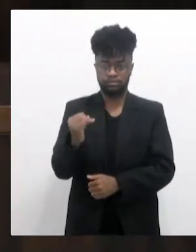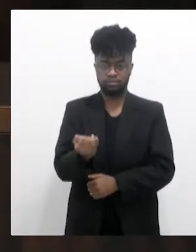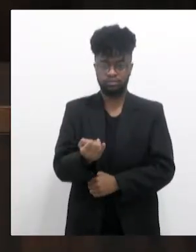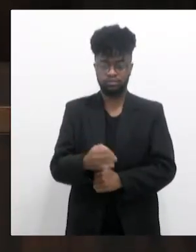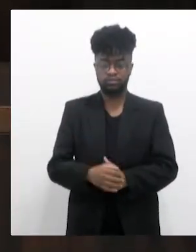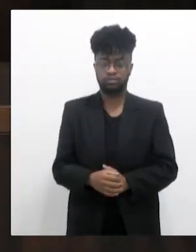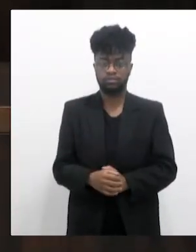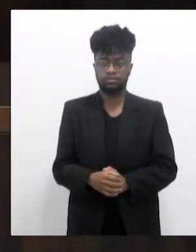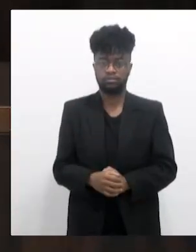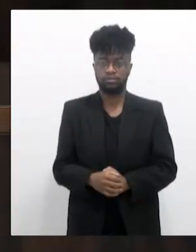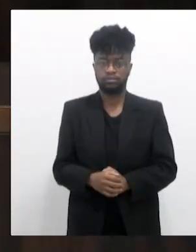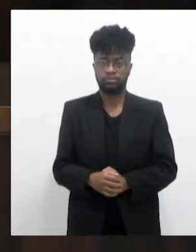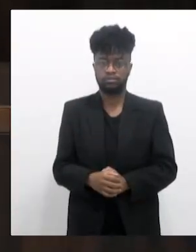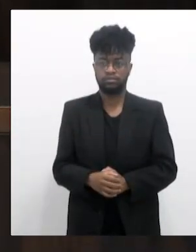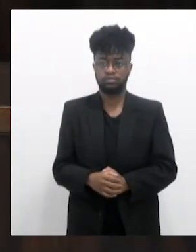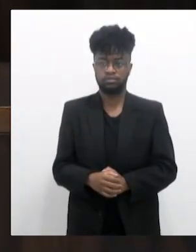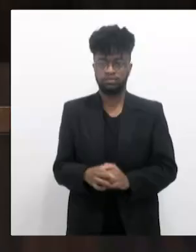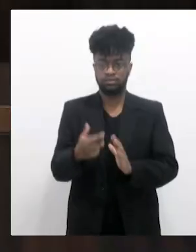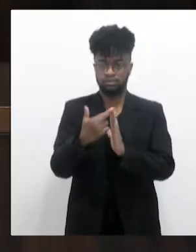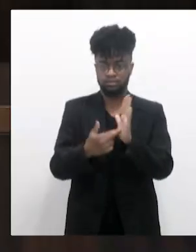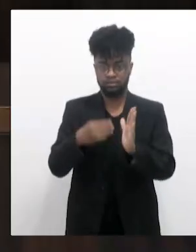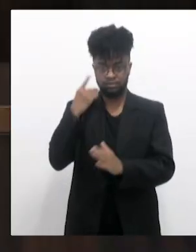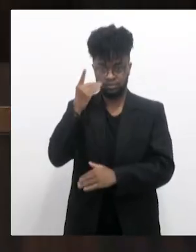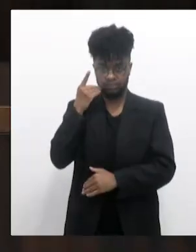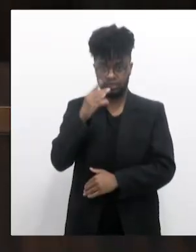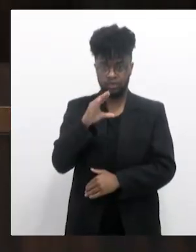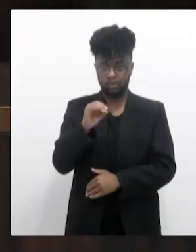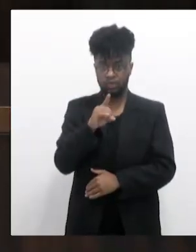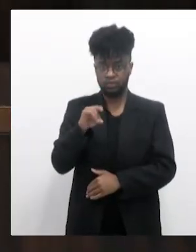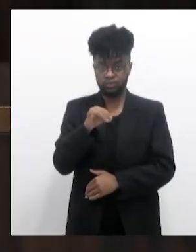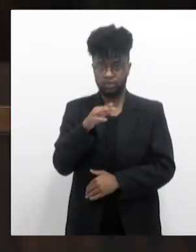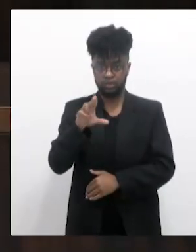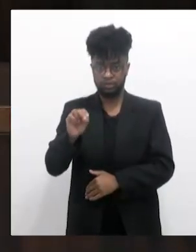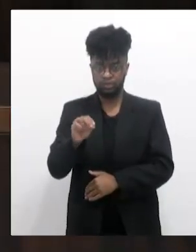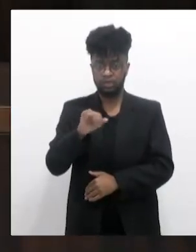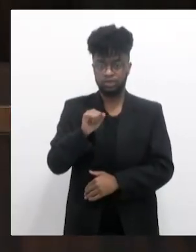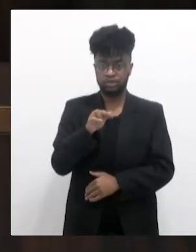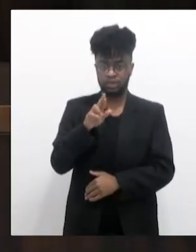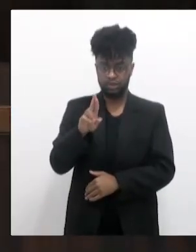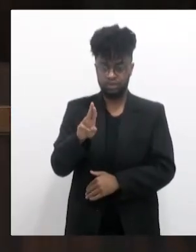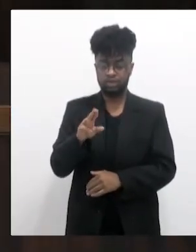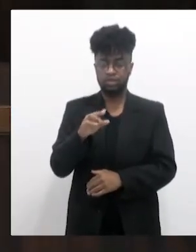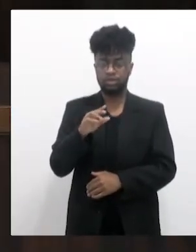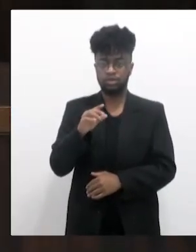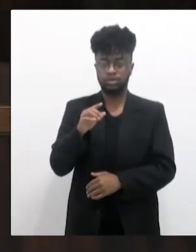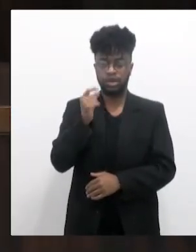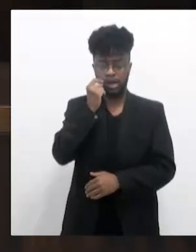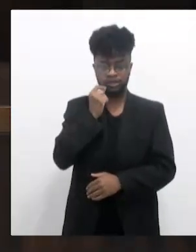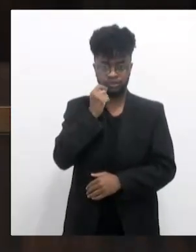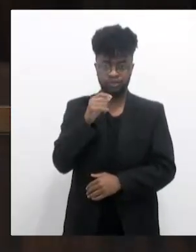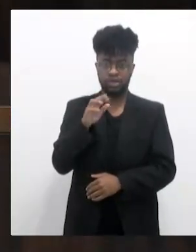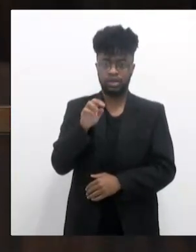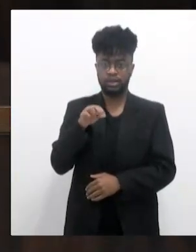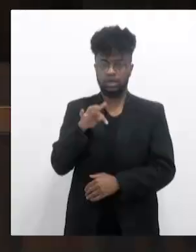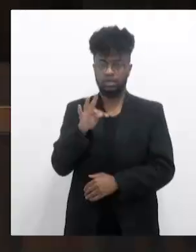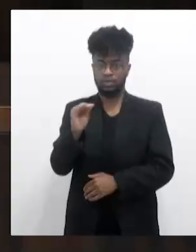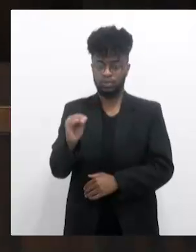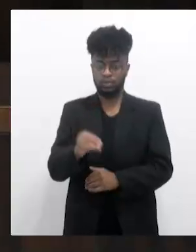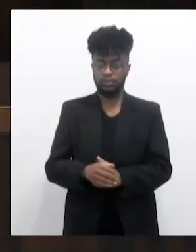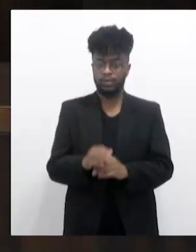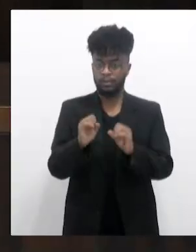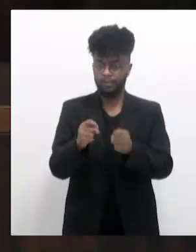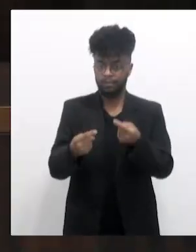de Constituição e Justiça. Relatores: deputados Vinícius Cozzolino, Jair Bittencourt, Giovanni Ratinho e Renato Miranda.